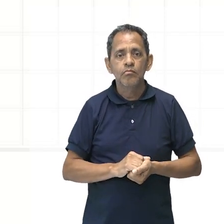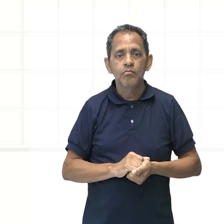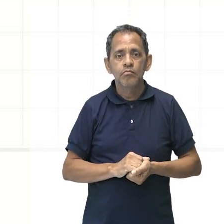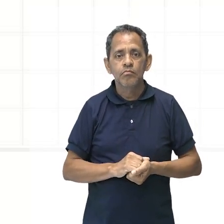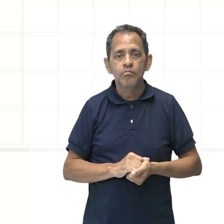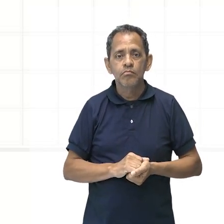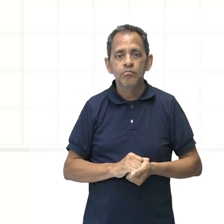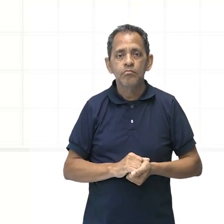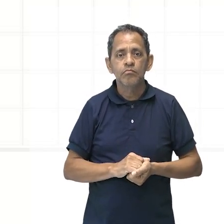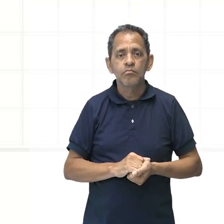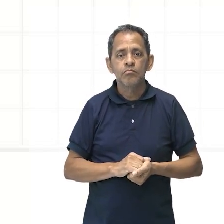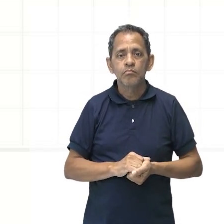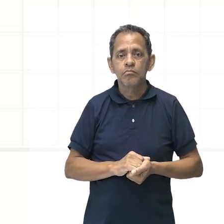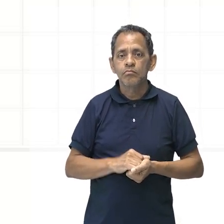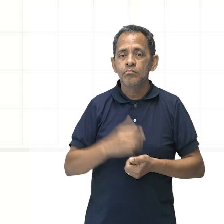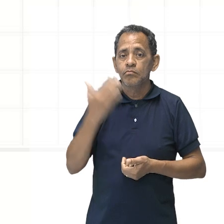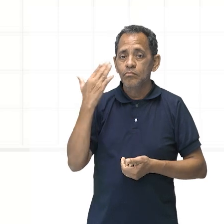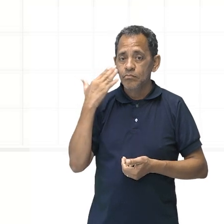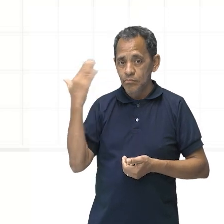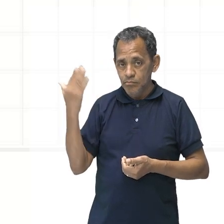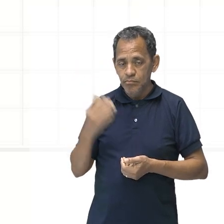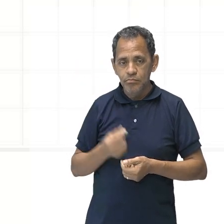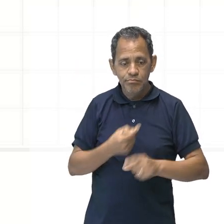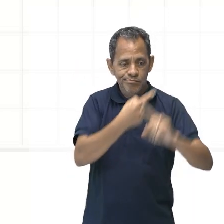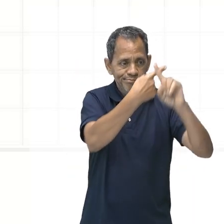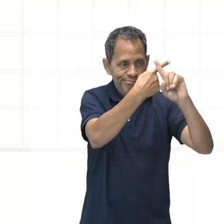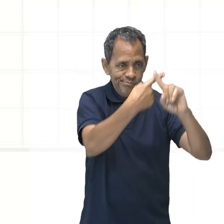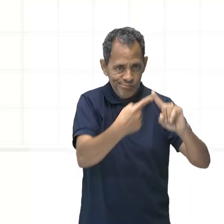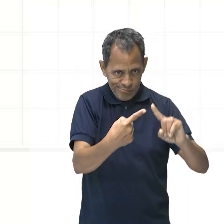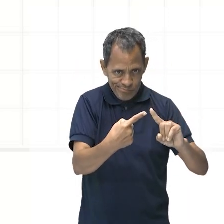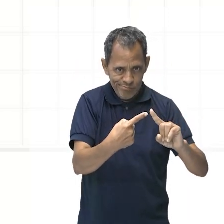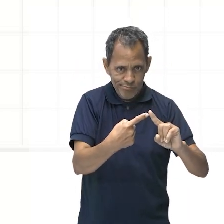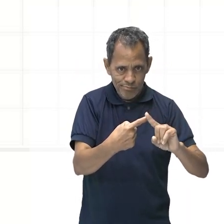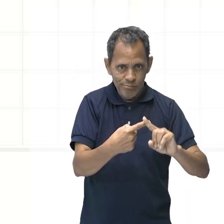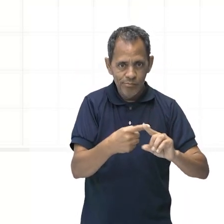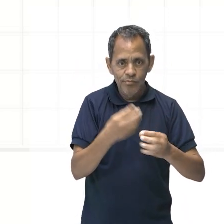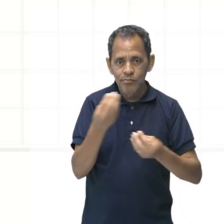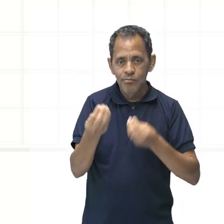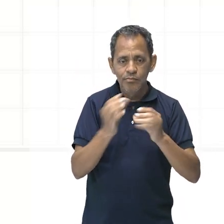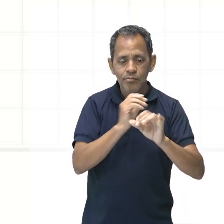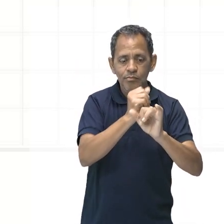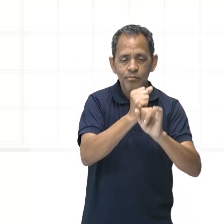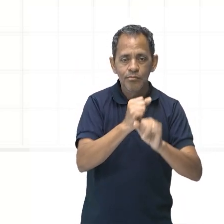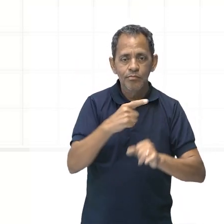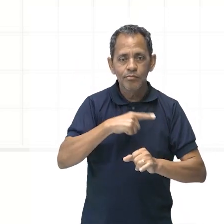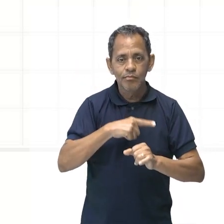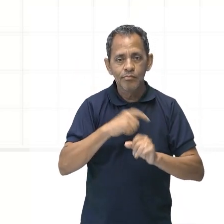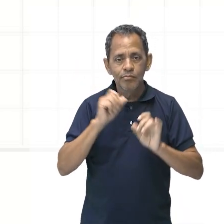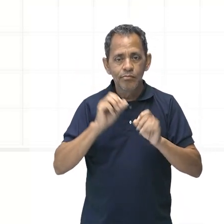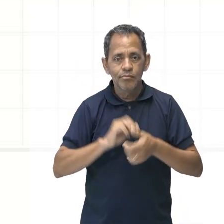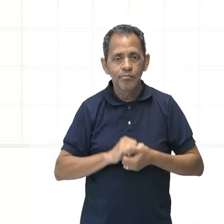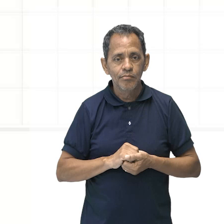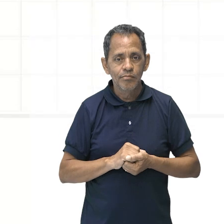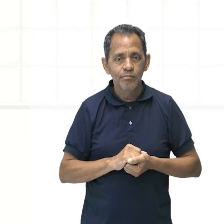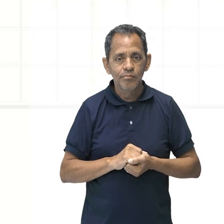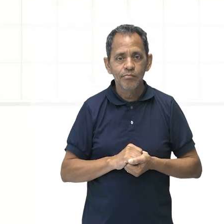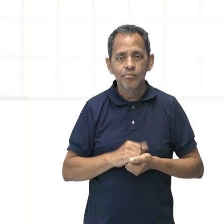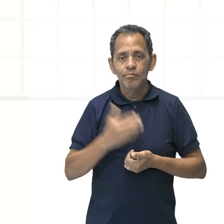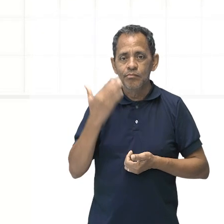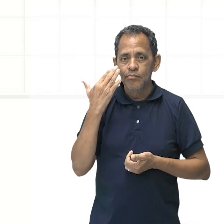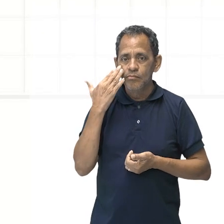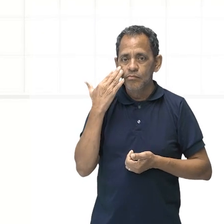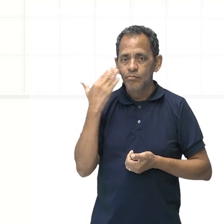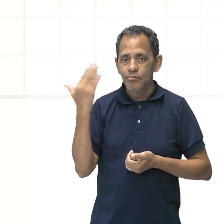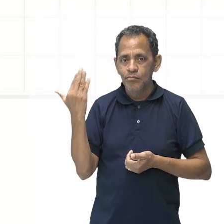nosso famosíssimo produto do meio pelos extremos, nós vamos obter o seguinte conta,